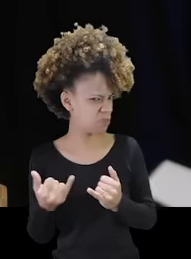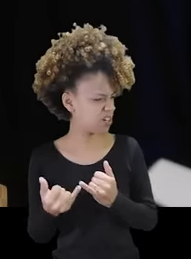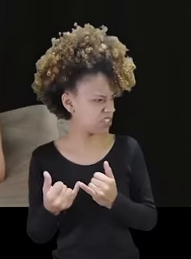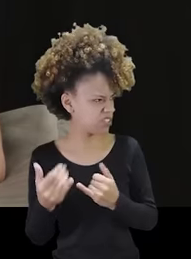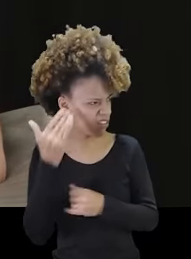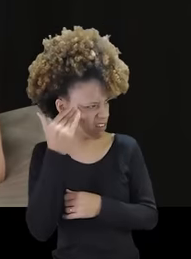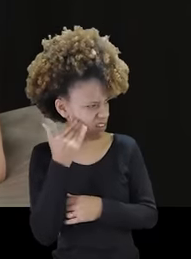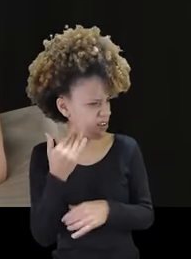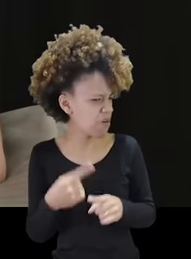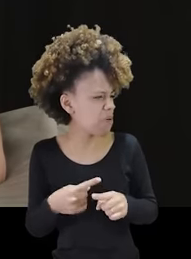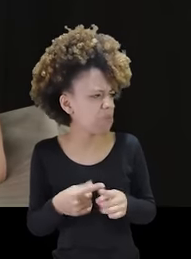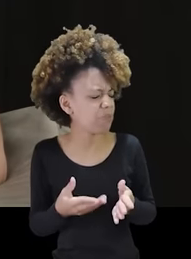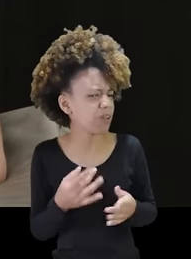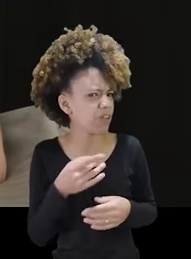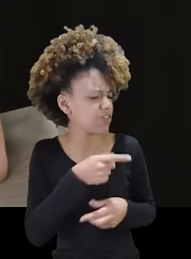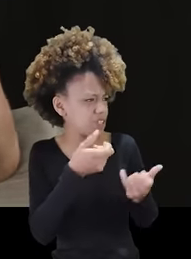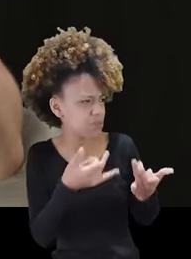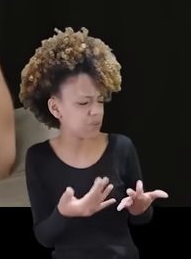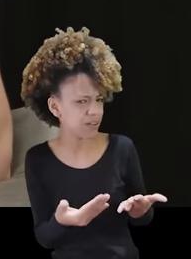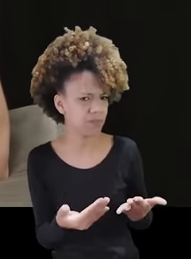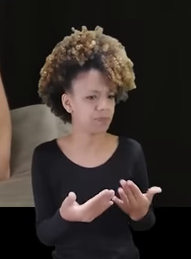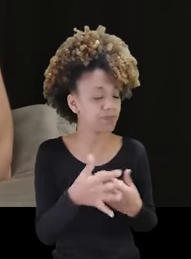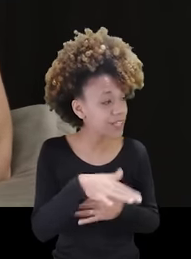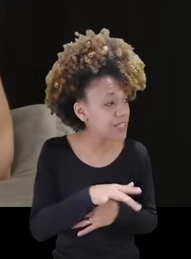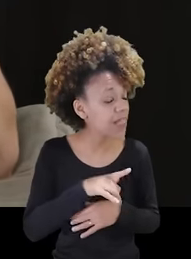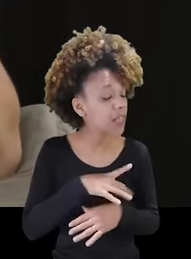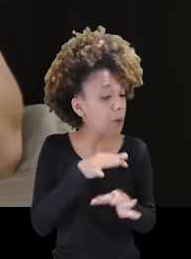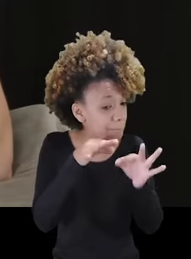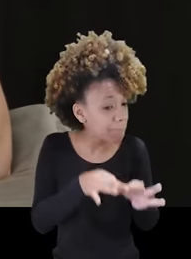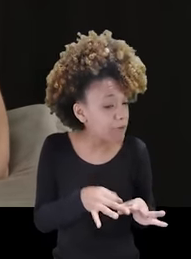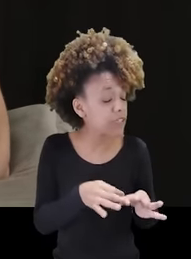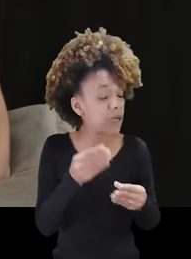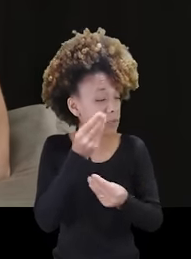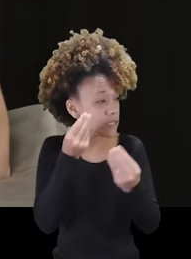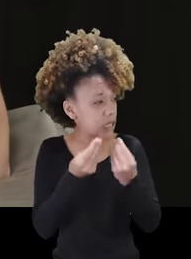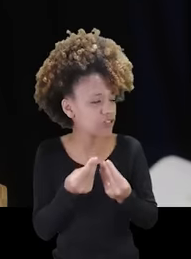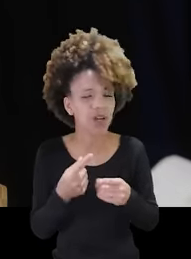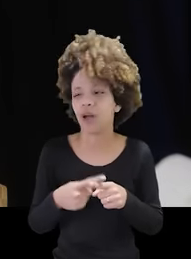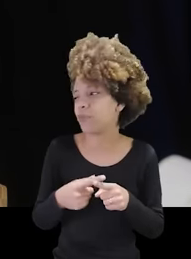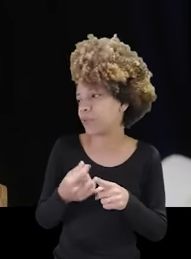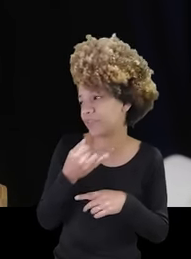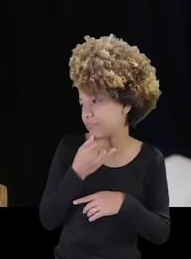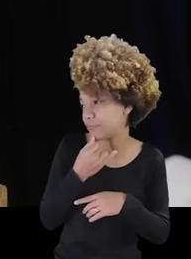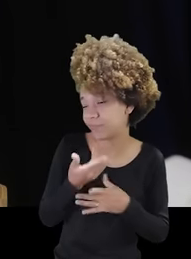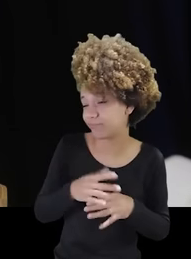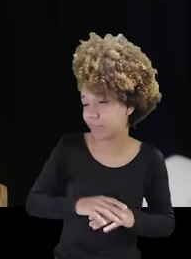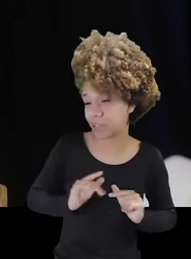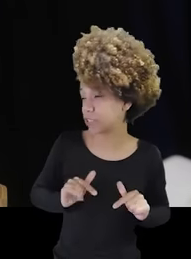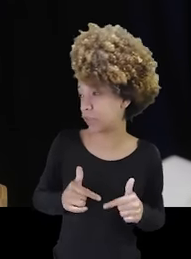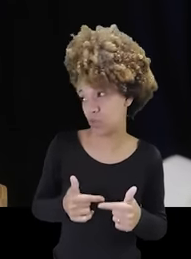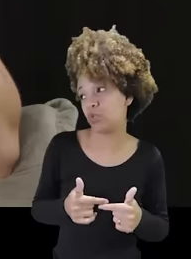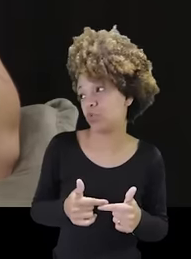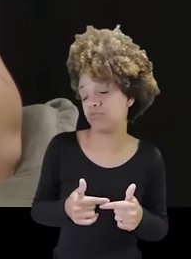do Sul né porque pelo que você tá me falando olha que louco essa galera tem uma perfeição estética então